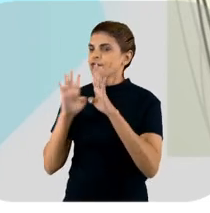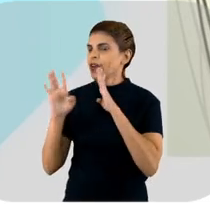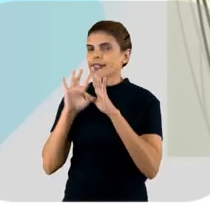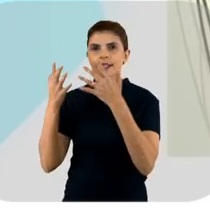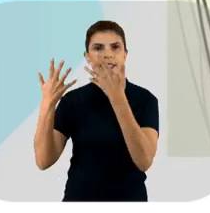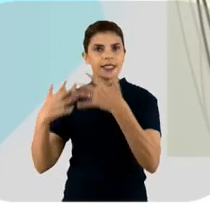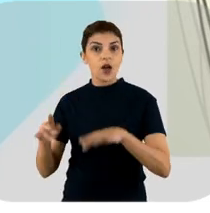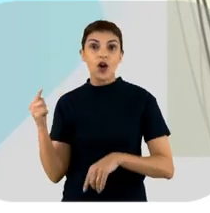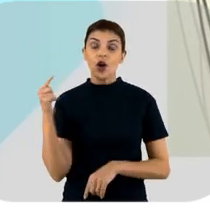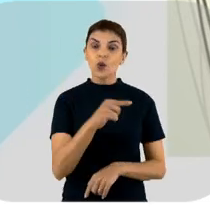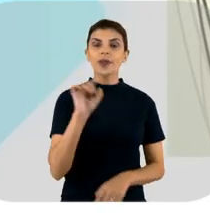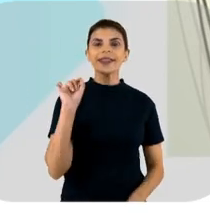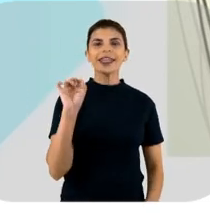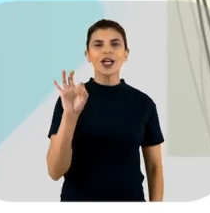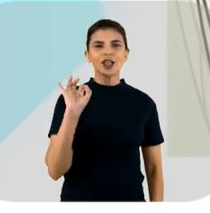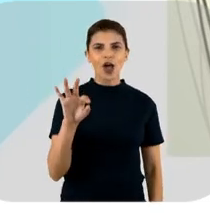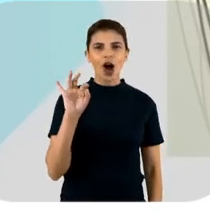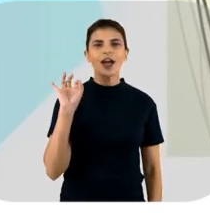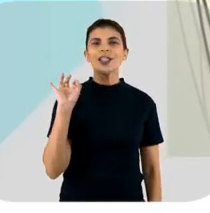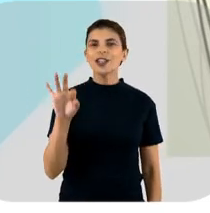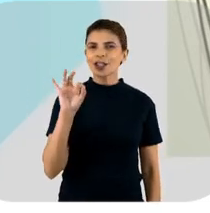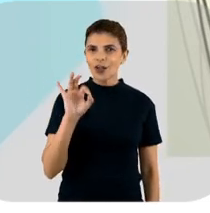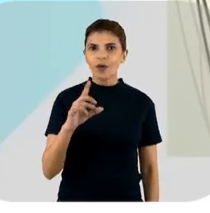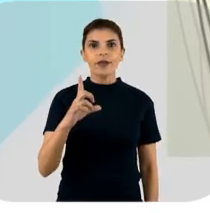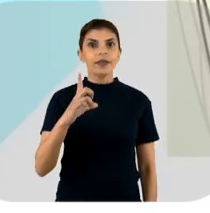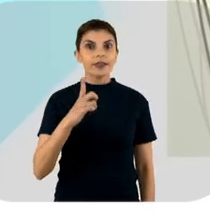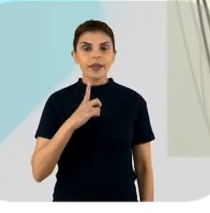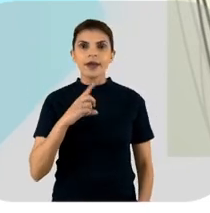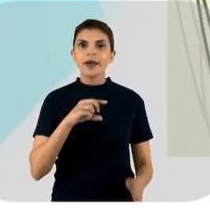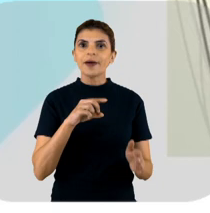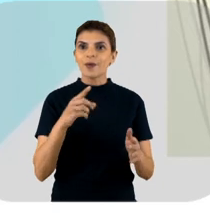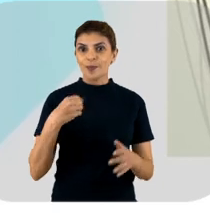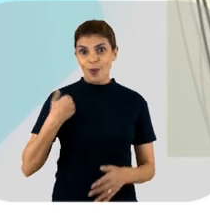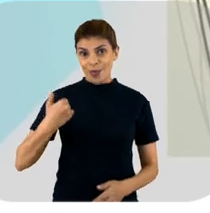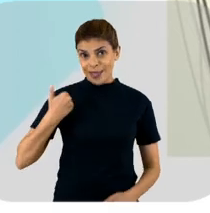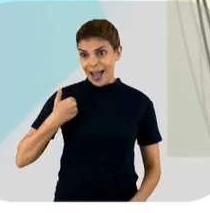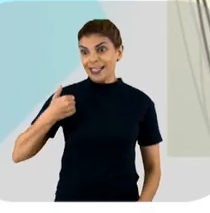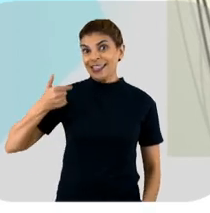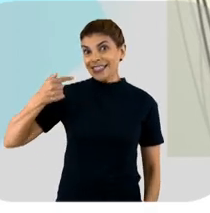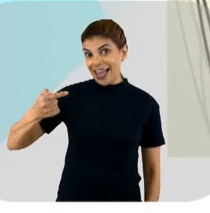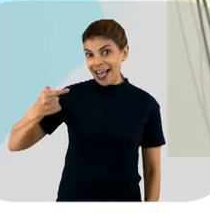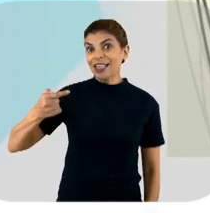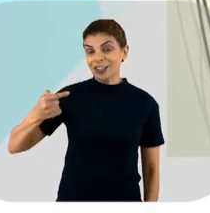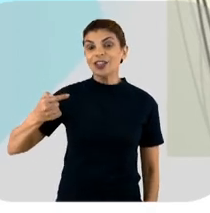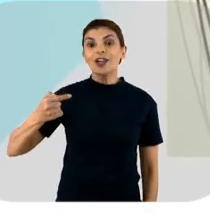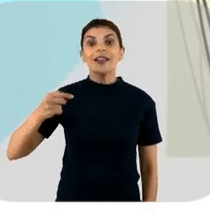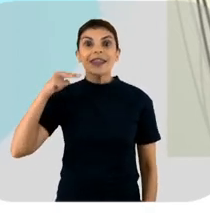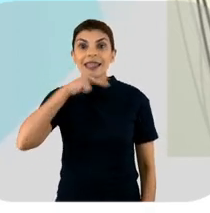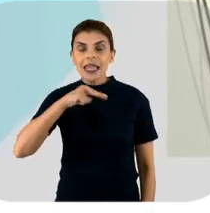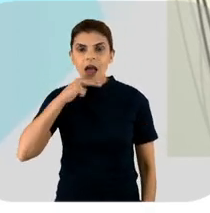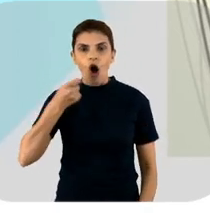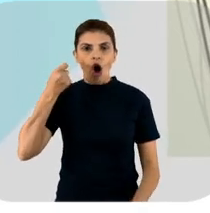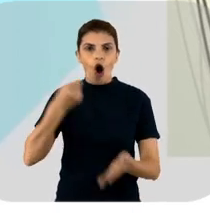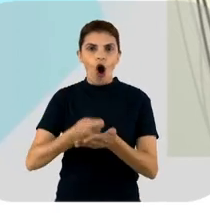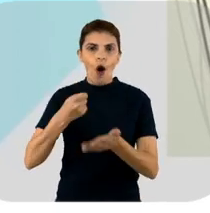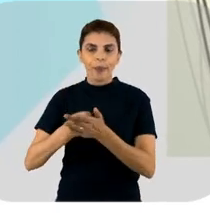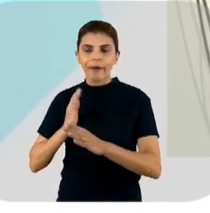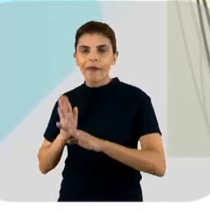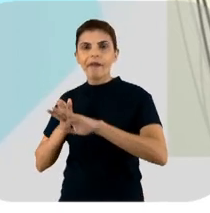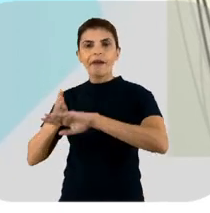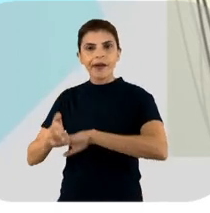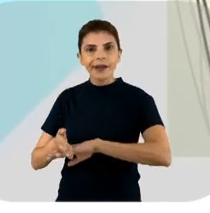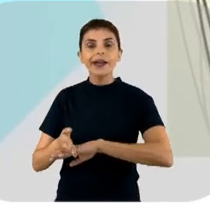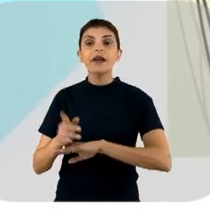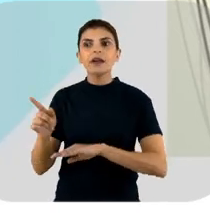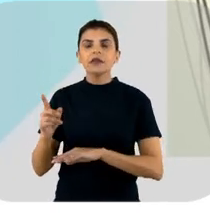o Facebook, eles usam o TikTok. E o TikTok, tem um neto de 7 anos, me obrigou a ir para o